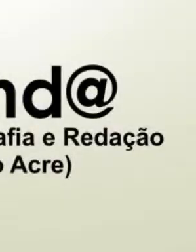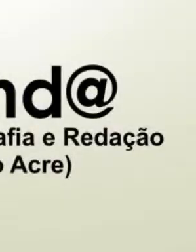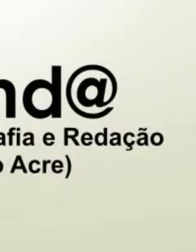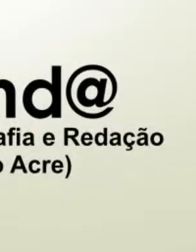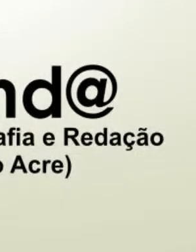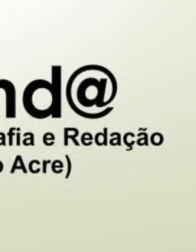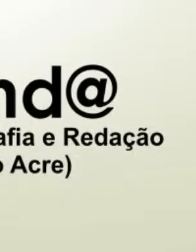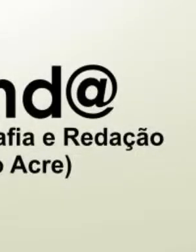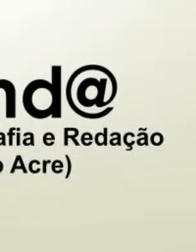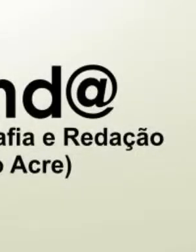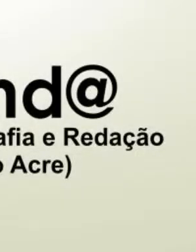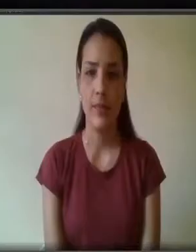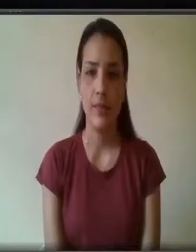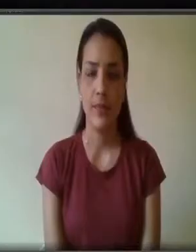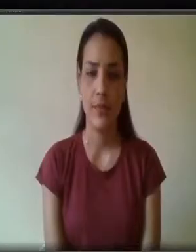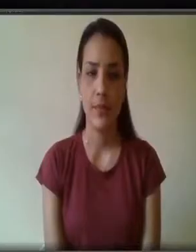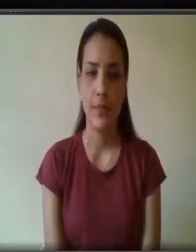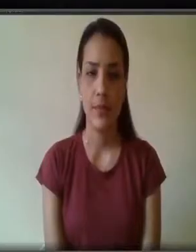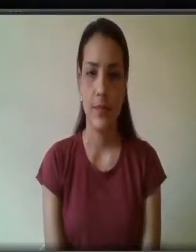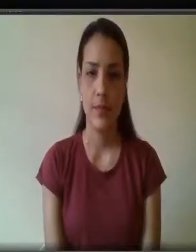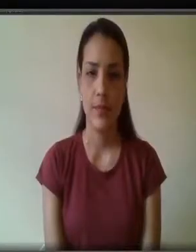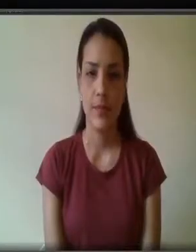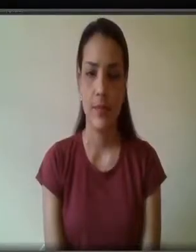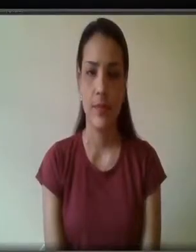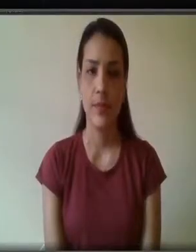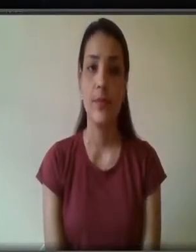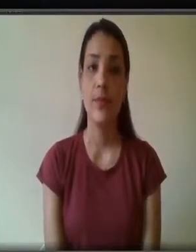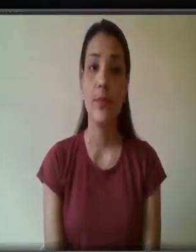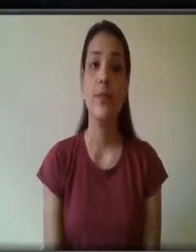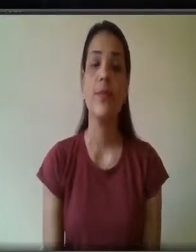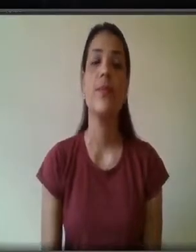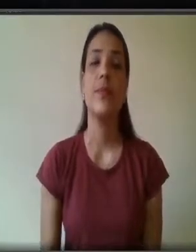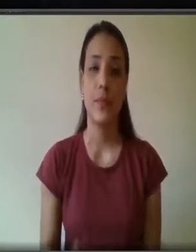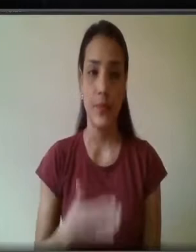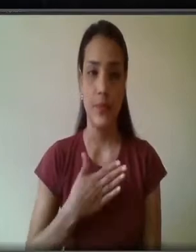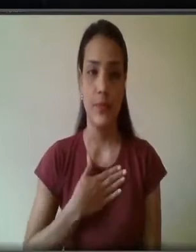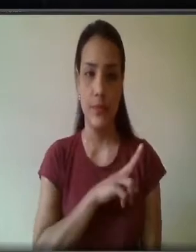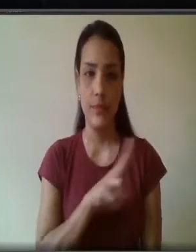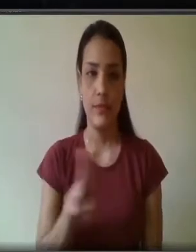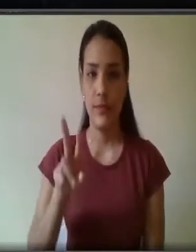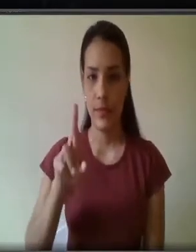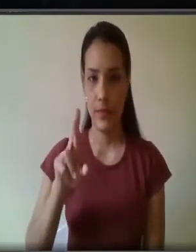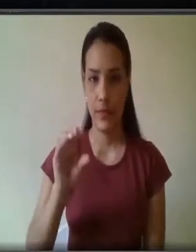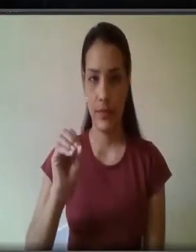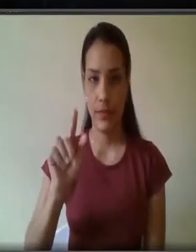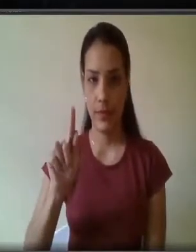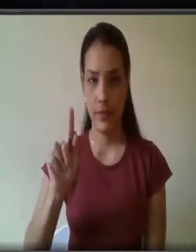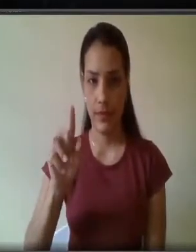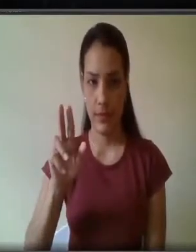Uma boa tarde para vocês. O meu nome é Roger, nós vamos bater um papo sobre geografia.